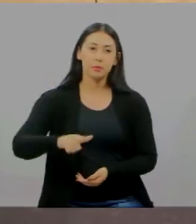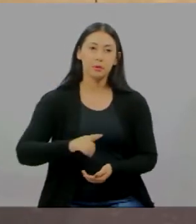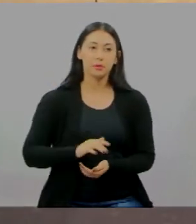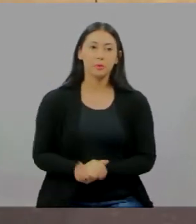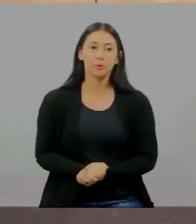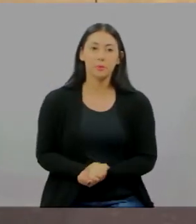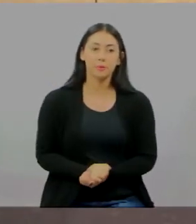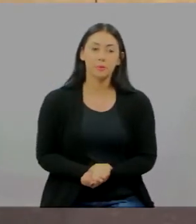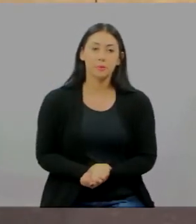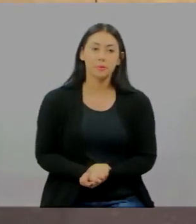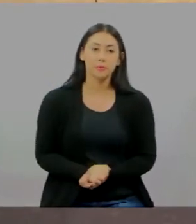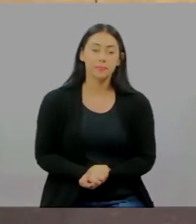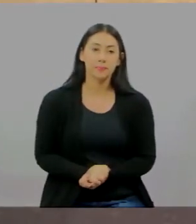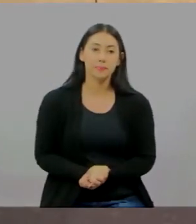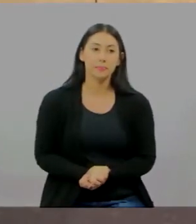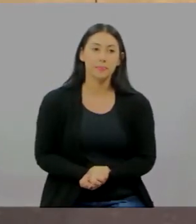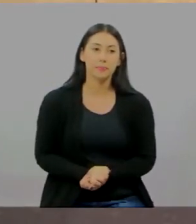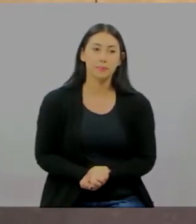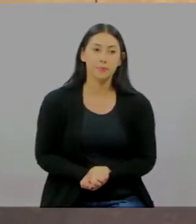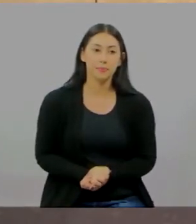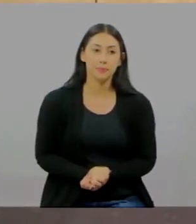requerimento.